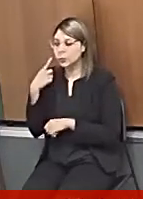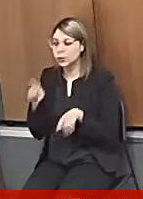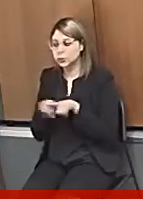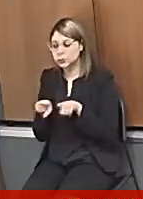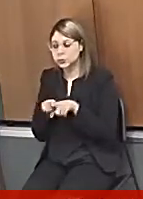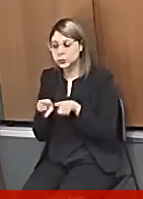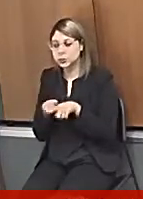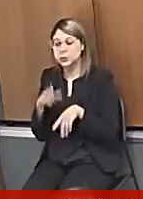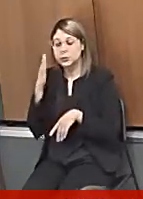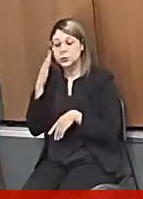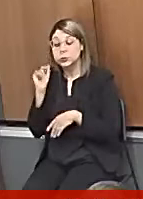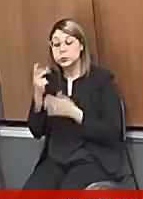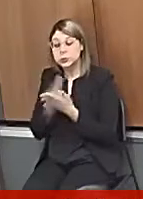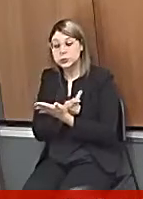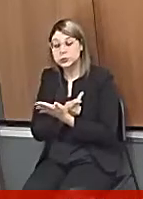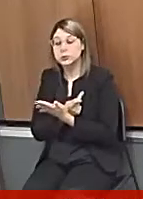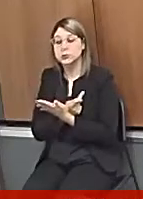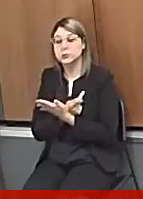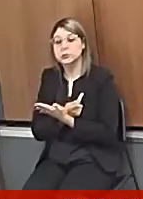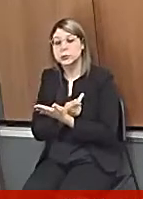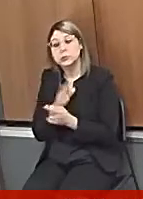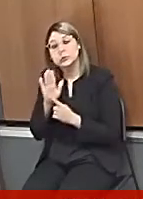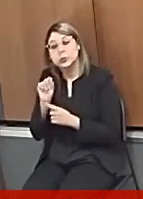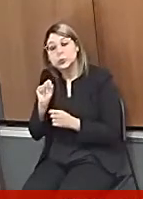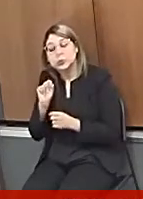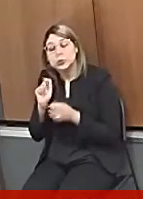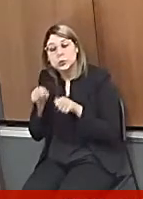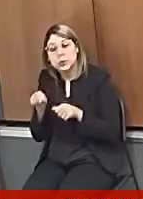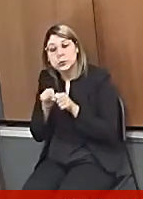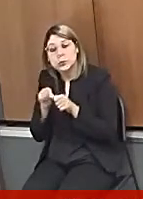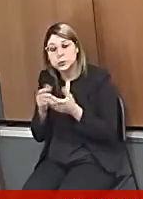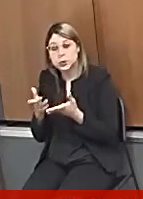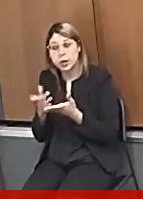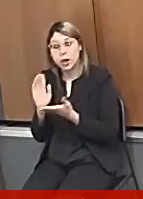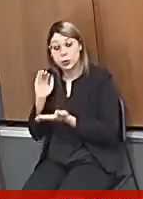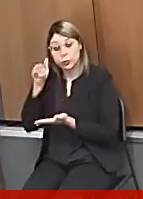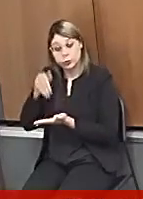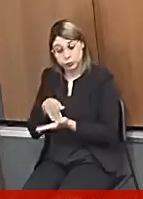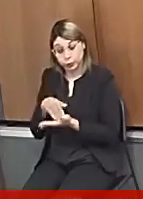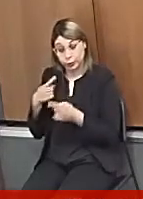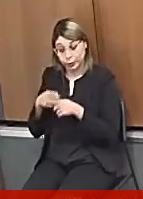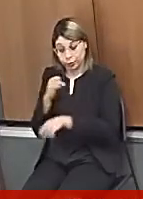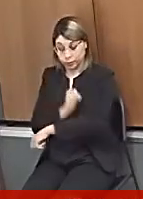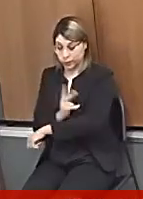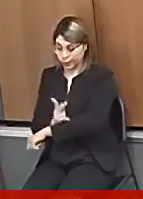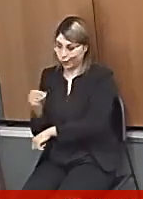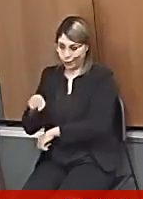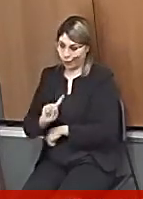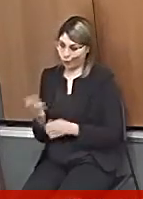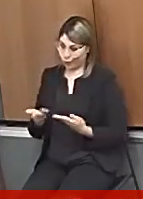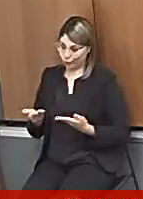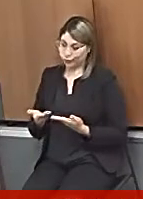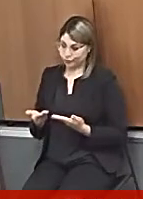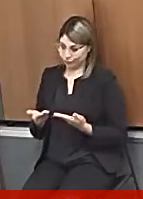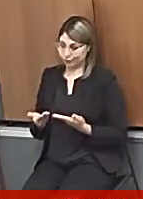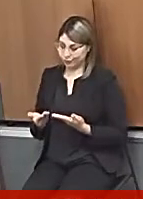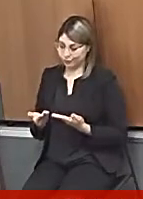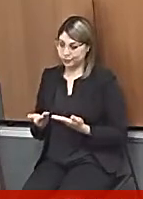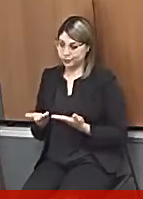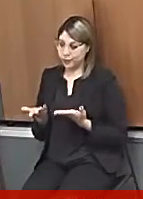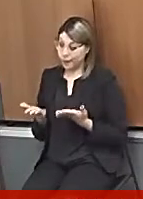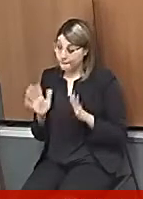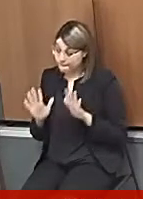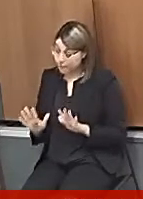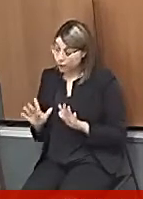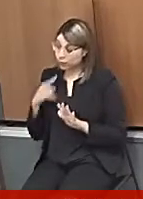foi dito aqui o que pode ser colocado e nós vamos no fechamento porque prossegue não está aqui hoje mas a